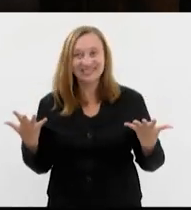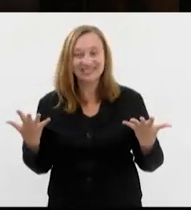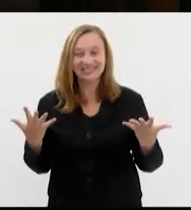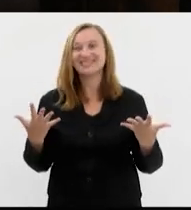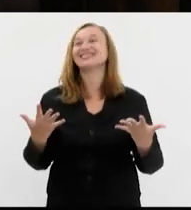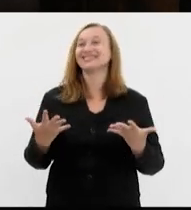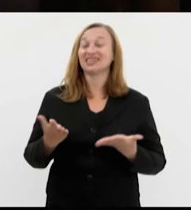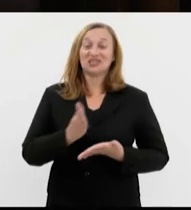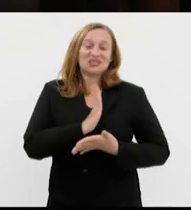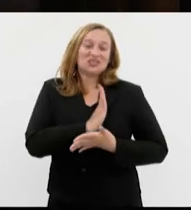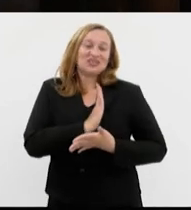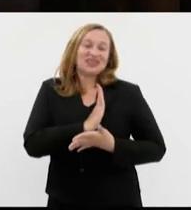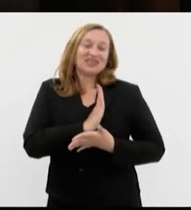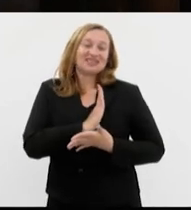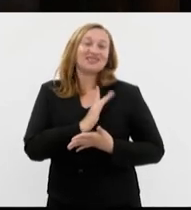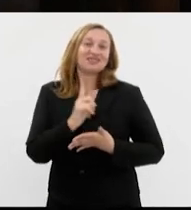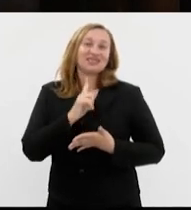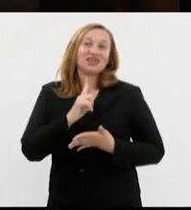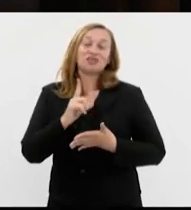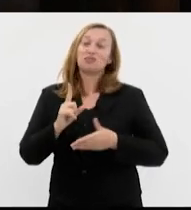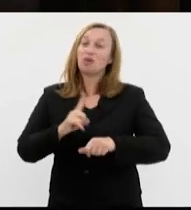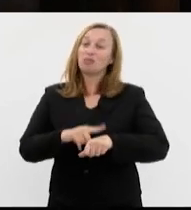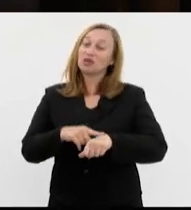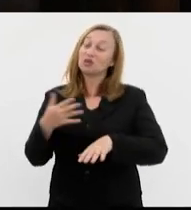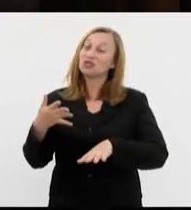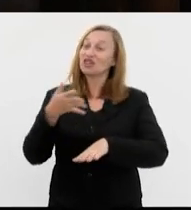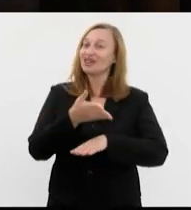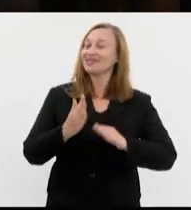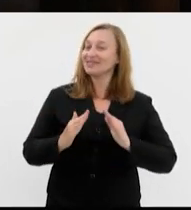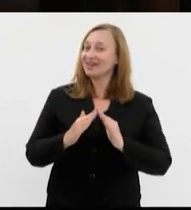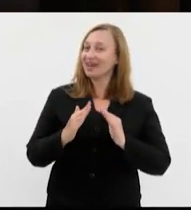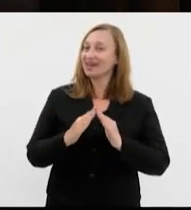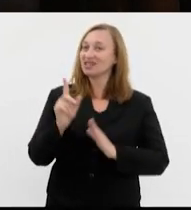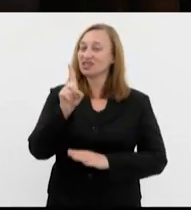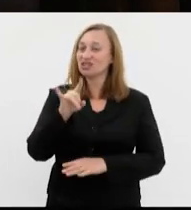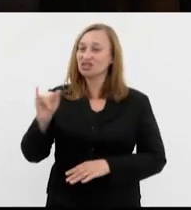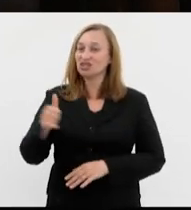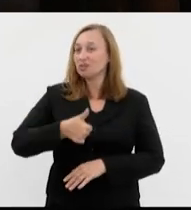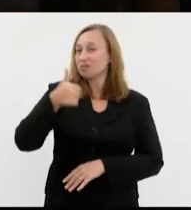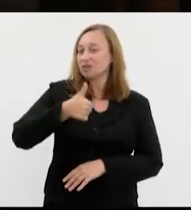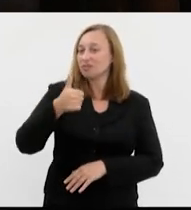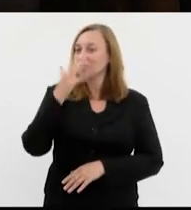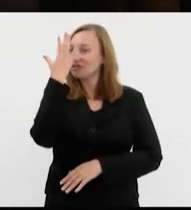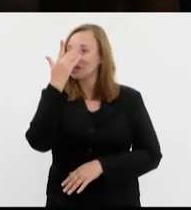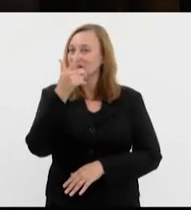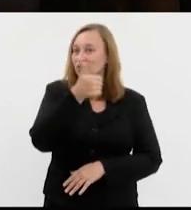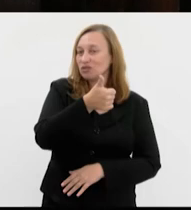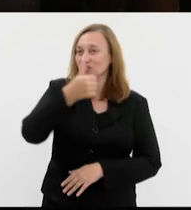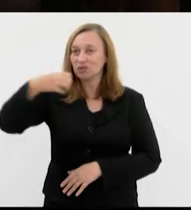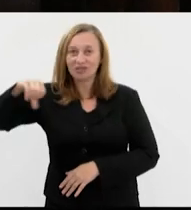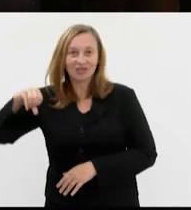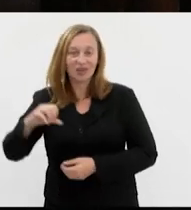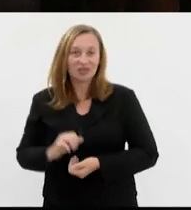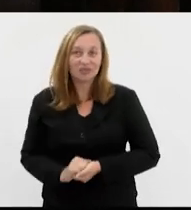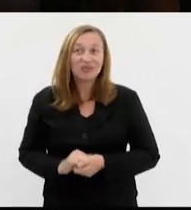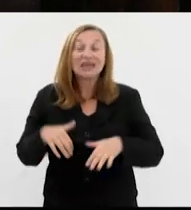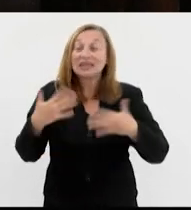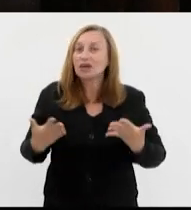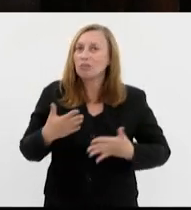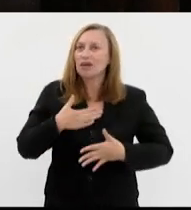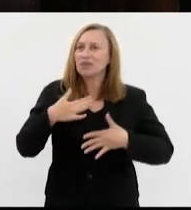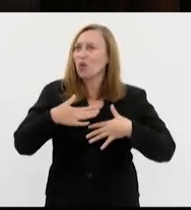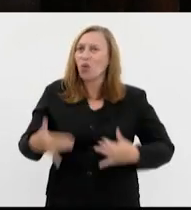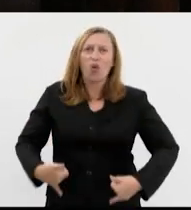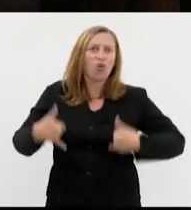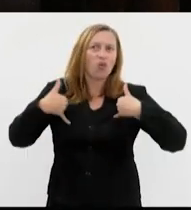carrego desde que cheguei a essa casa no dia 1º de fevereiro de 2019. Então, para mim é muito